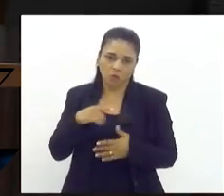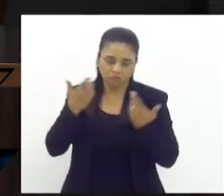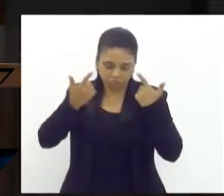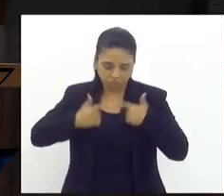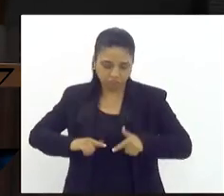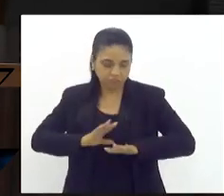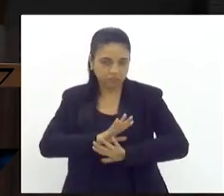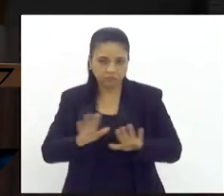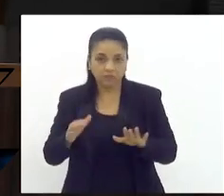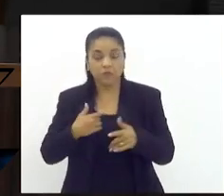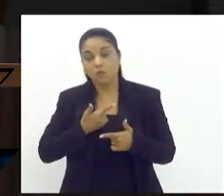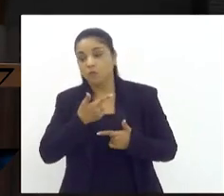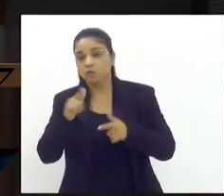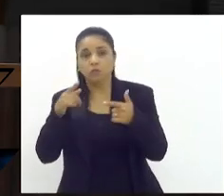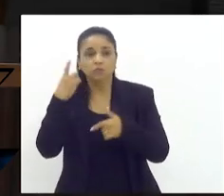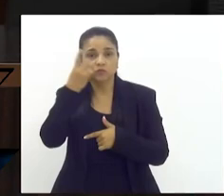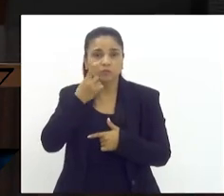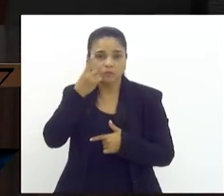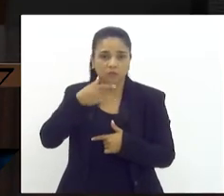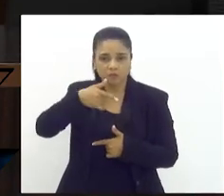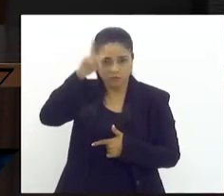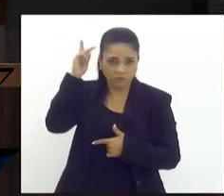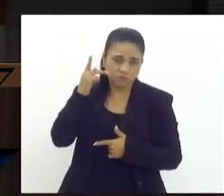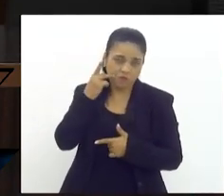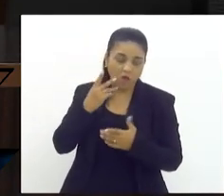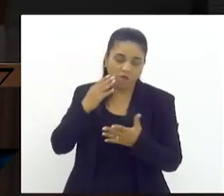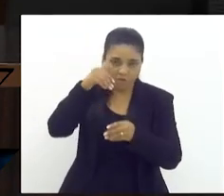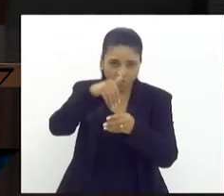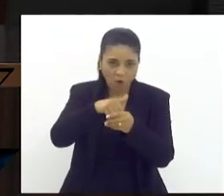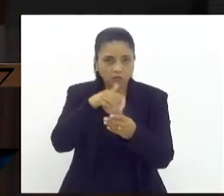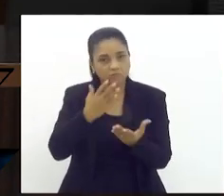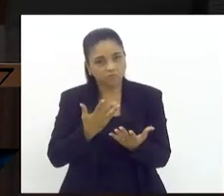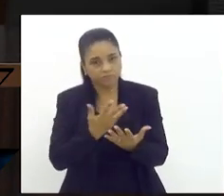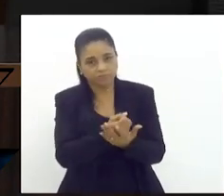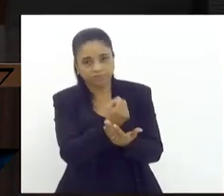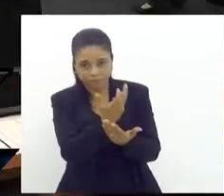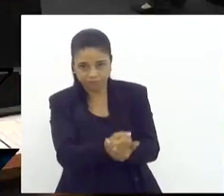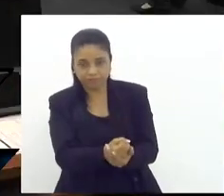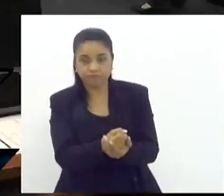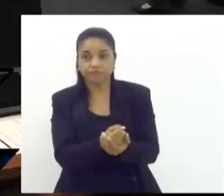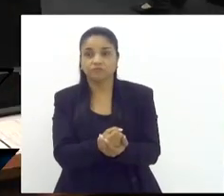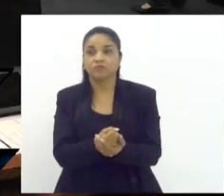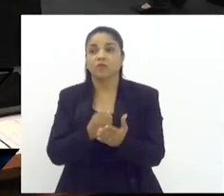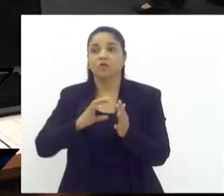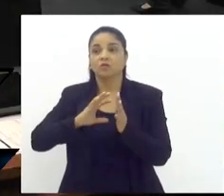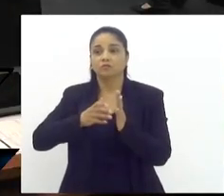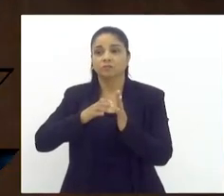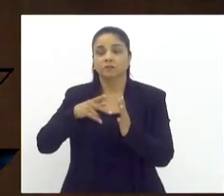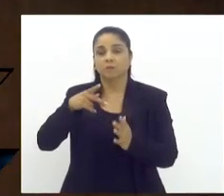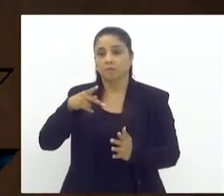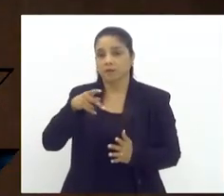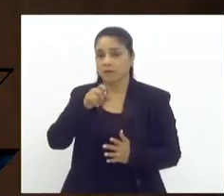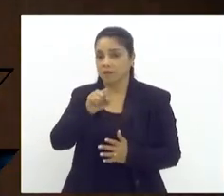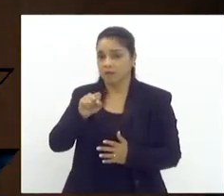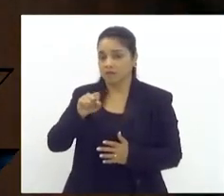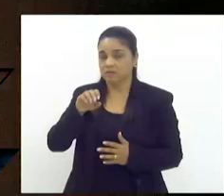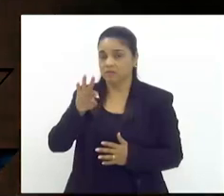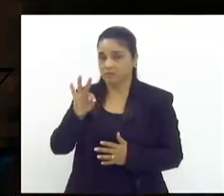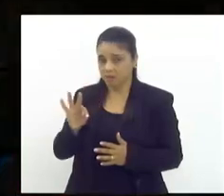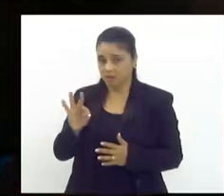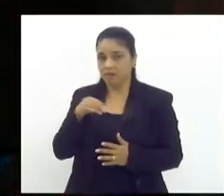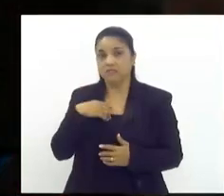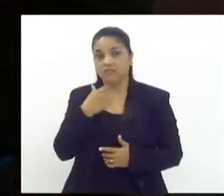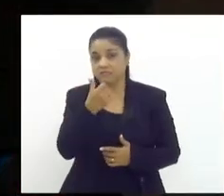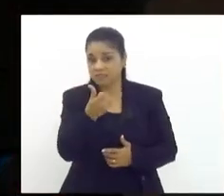parlamentares inclusive o Deputado Luiz Paulo volta favorável a bancada do PSD do qual eu sou líder que temos seis deputados